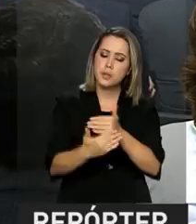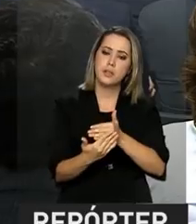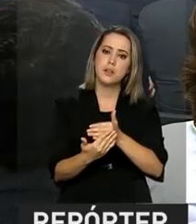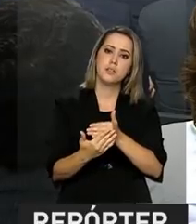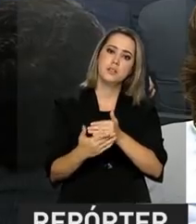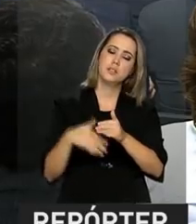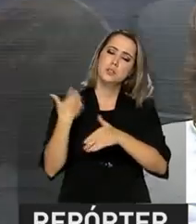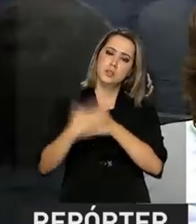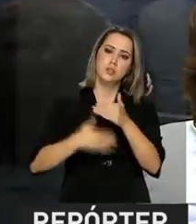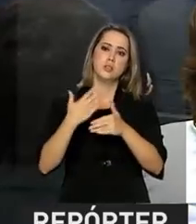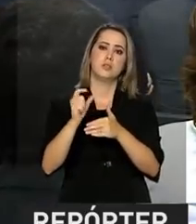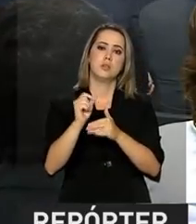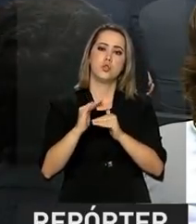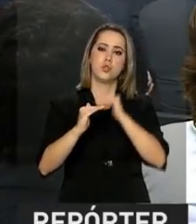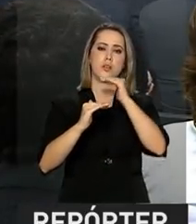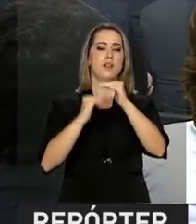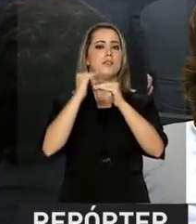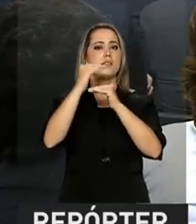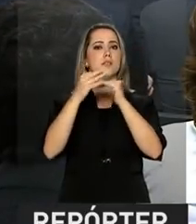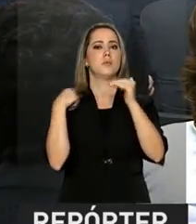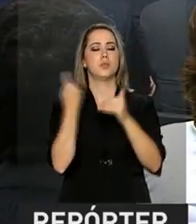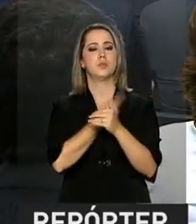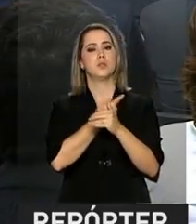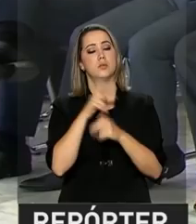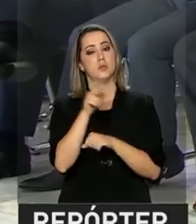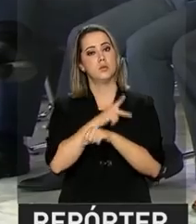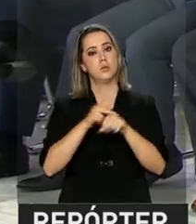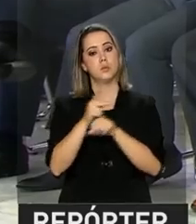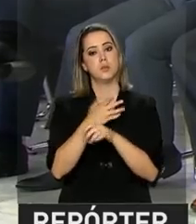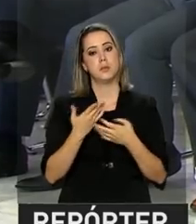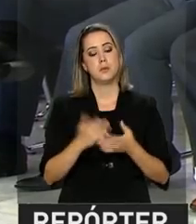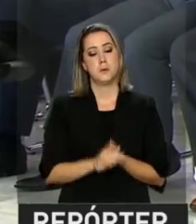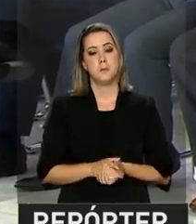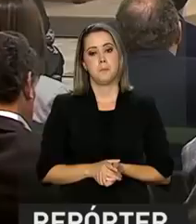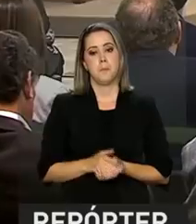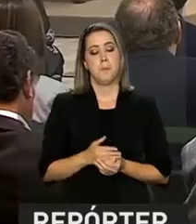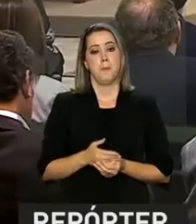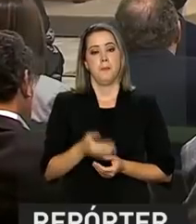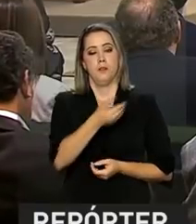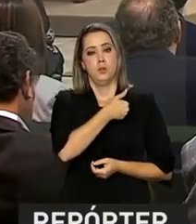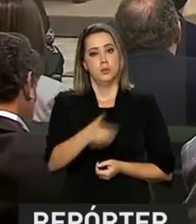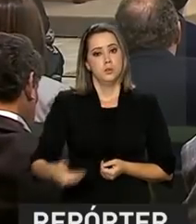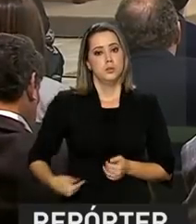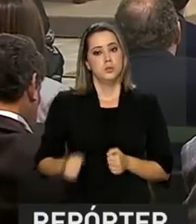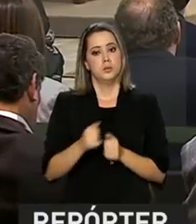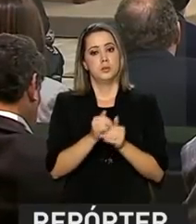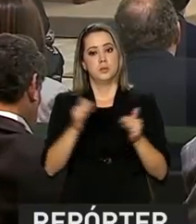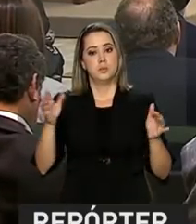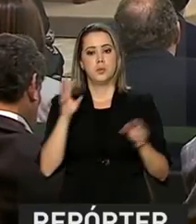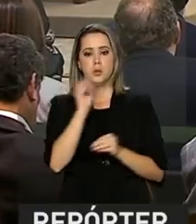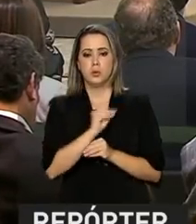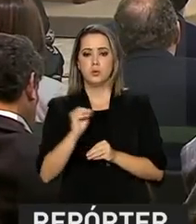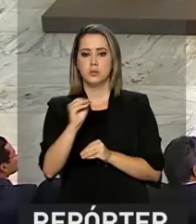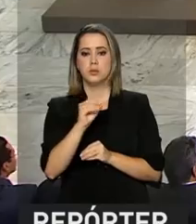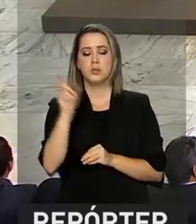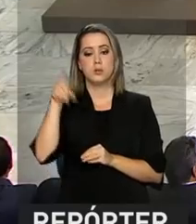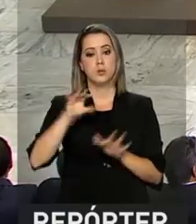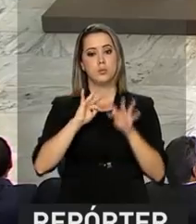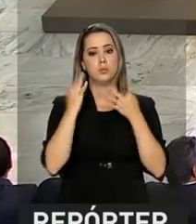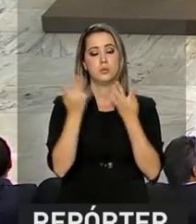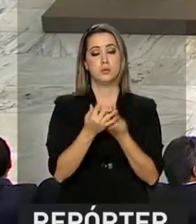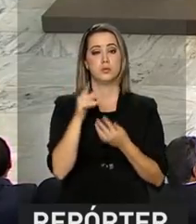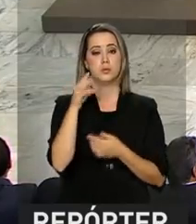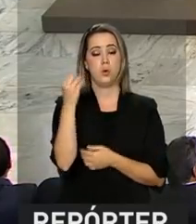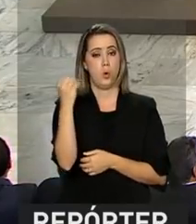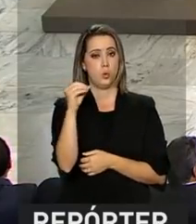de desenvolvimento, de crescimento no nosso país. E o governo ampliou o cuidado com as crianças do Bolsa Família. Em outubro